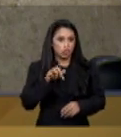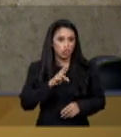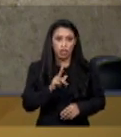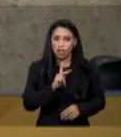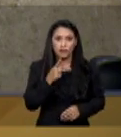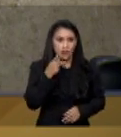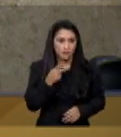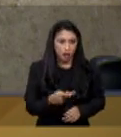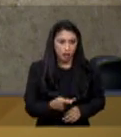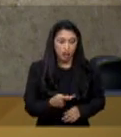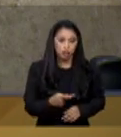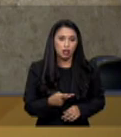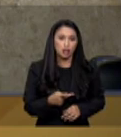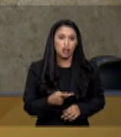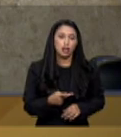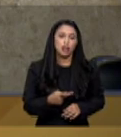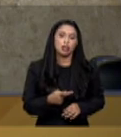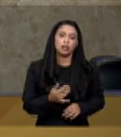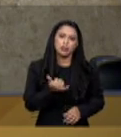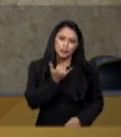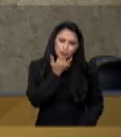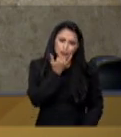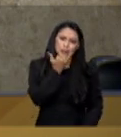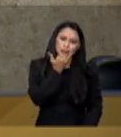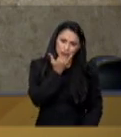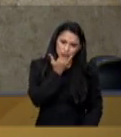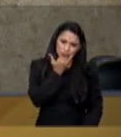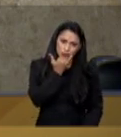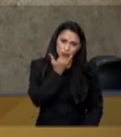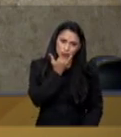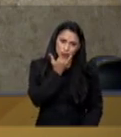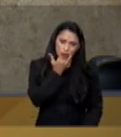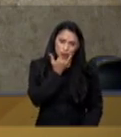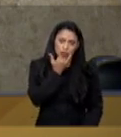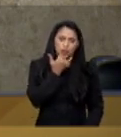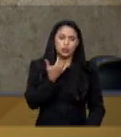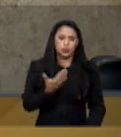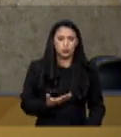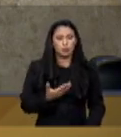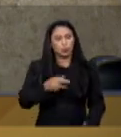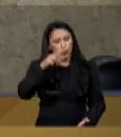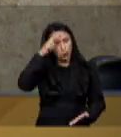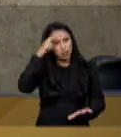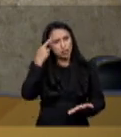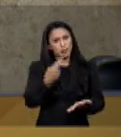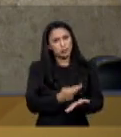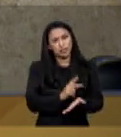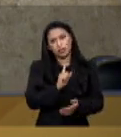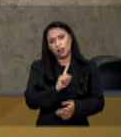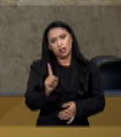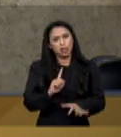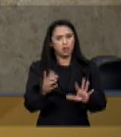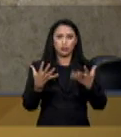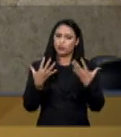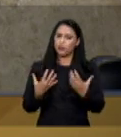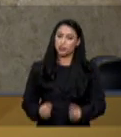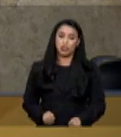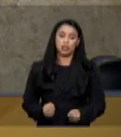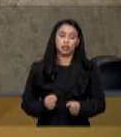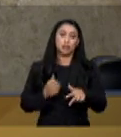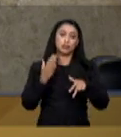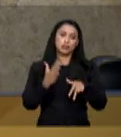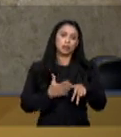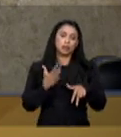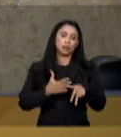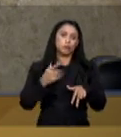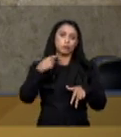palavra, eu estou com a devida vênia, com toda serenidade, também não admitindo a sustentação